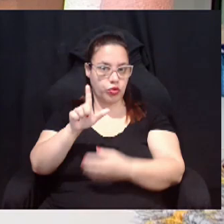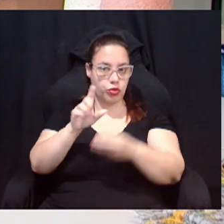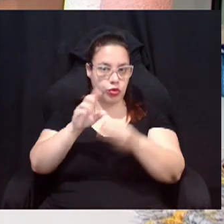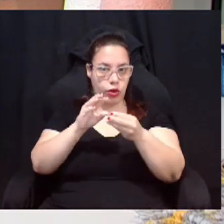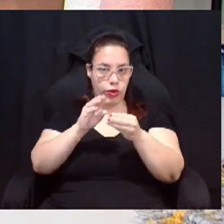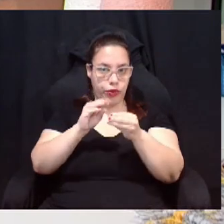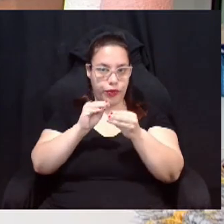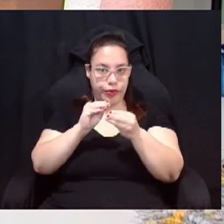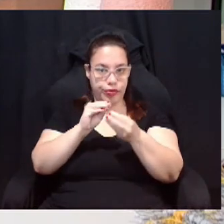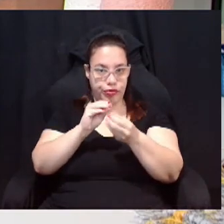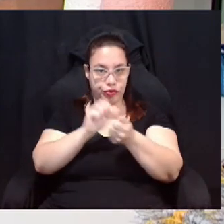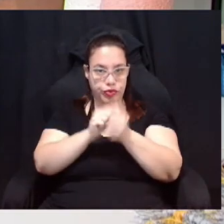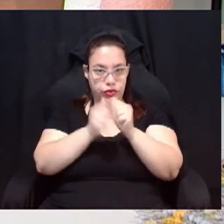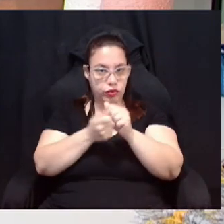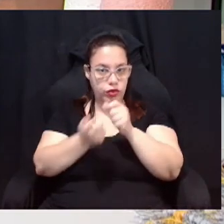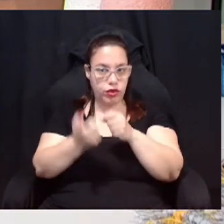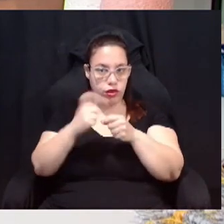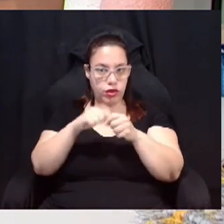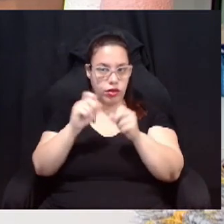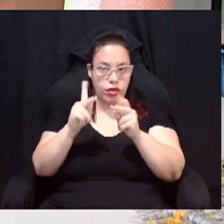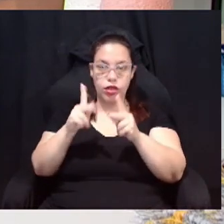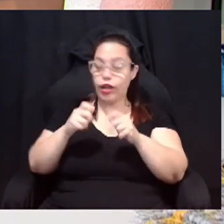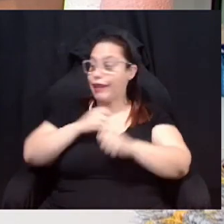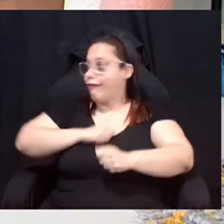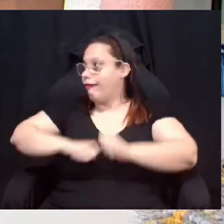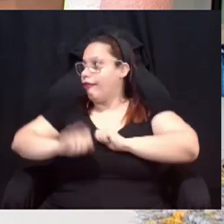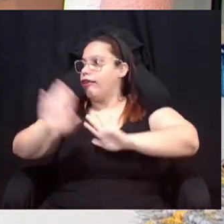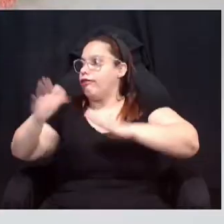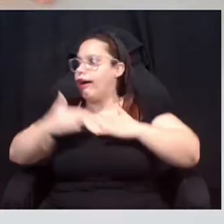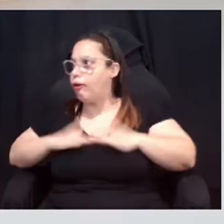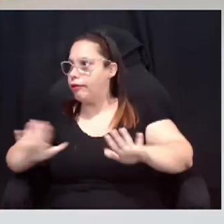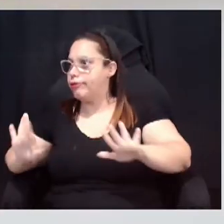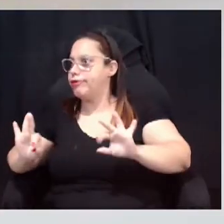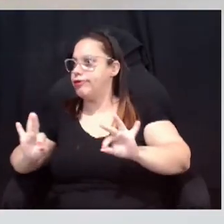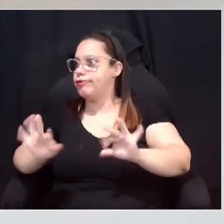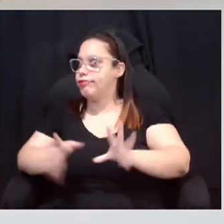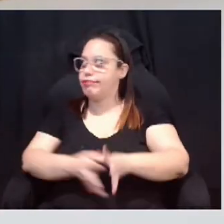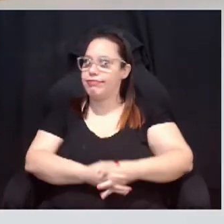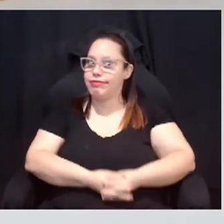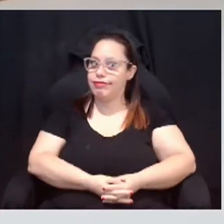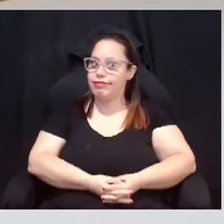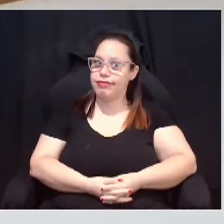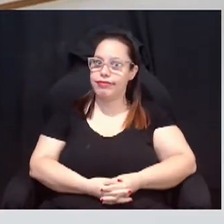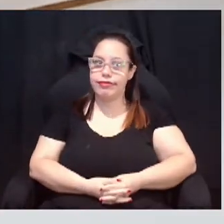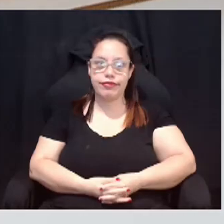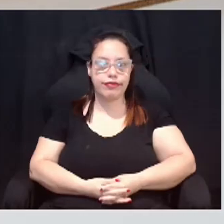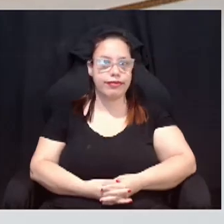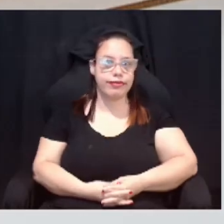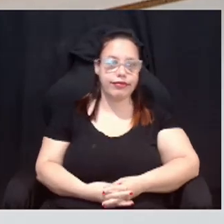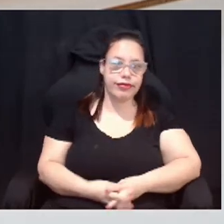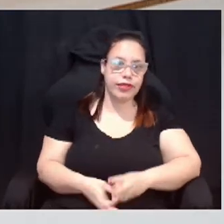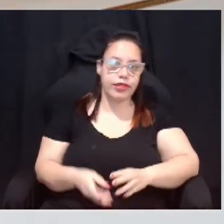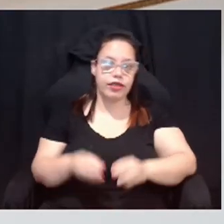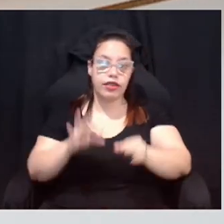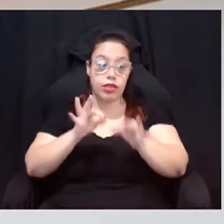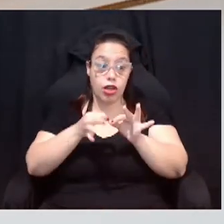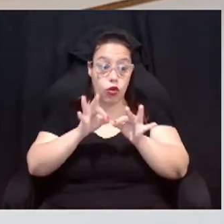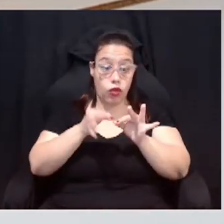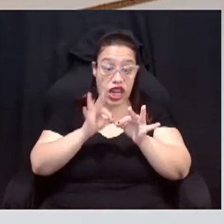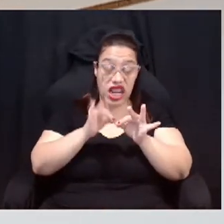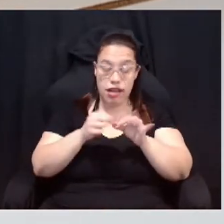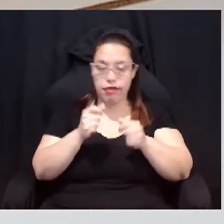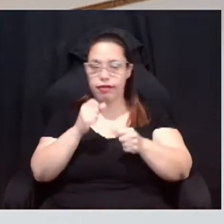a voltar, tá bom? Segura a ansiedade, né? Eu sempre falo, o lema nas oficinas que eu dou aqui